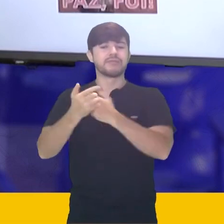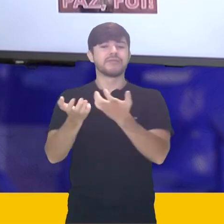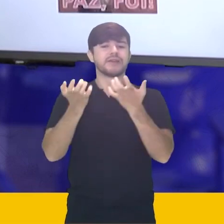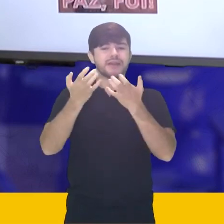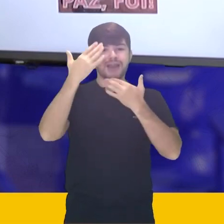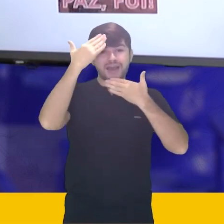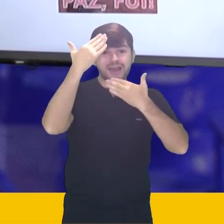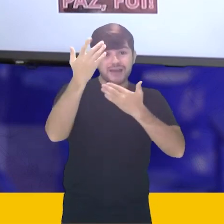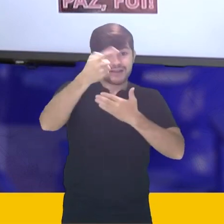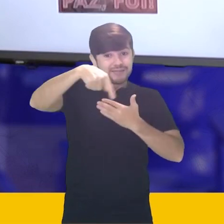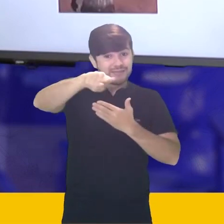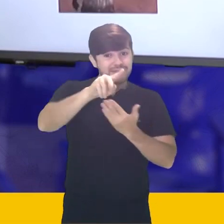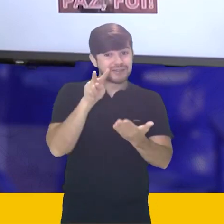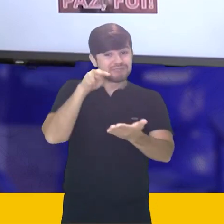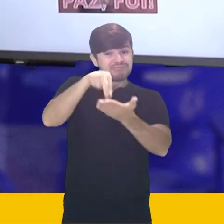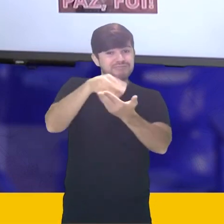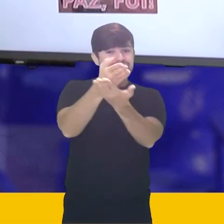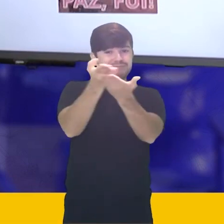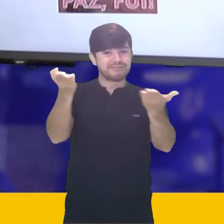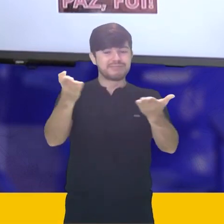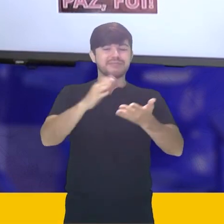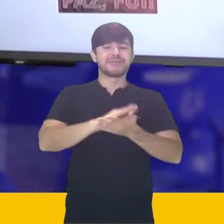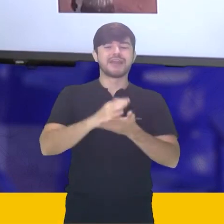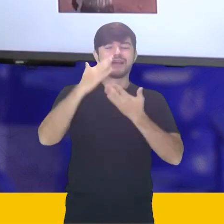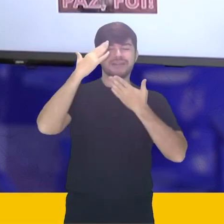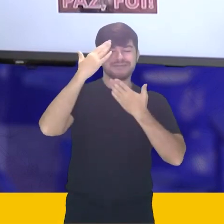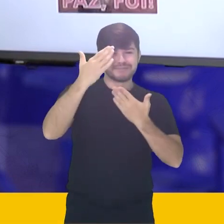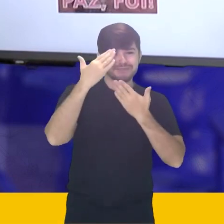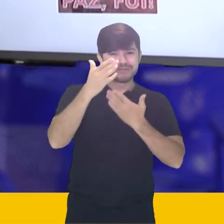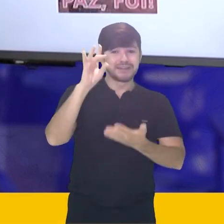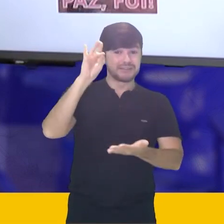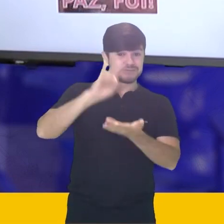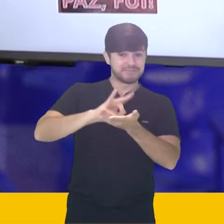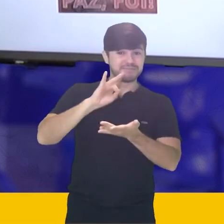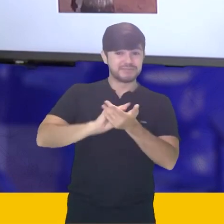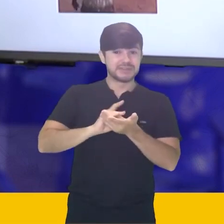agradeço muito a presença de vocês, muito obrigado por